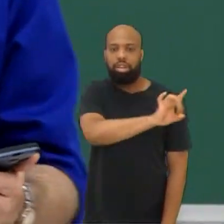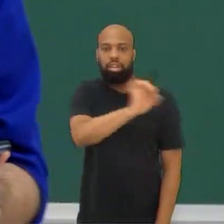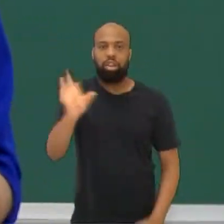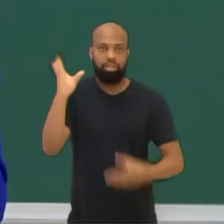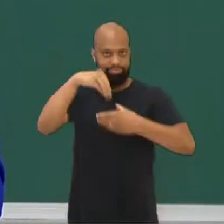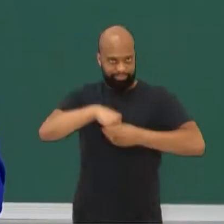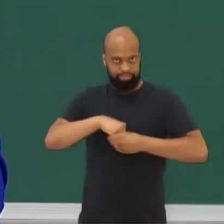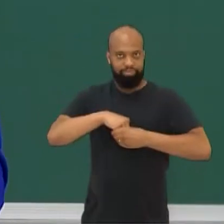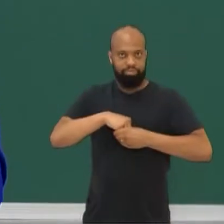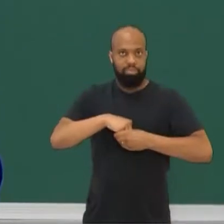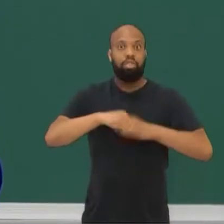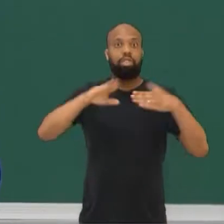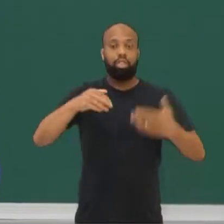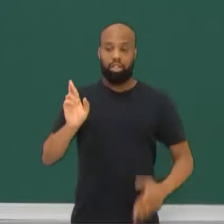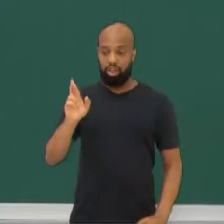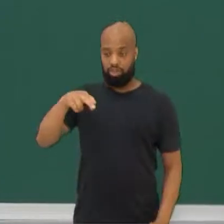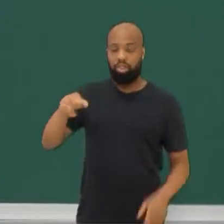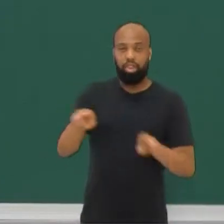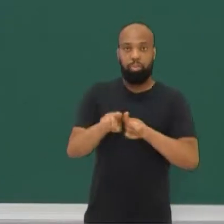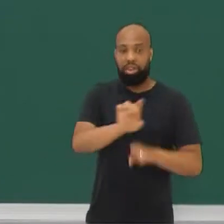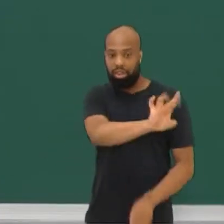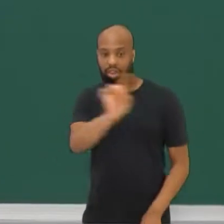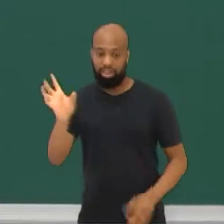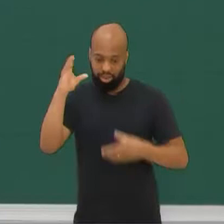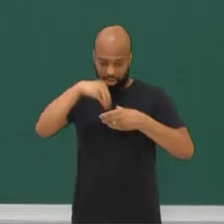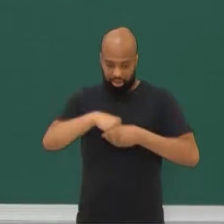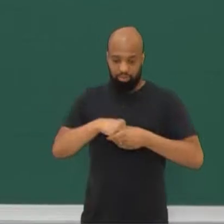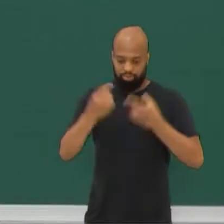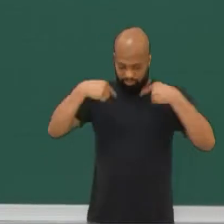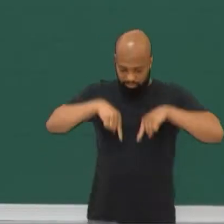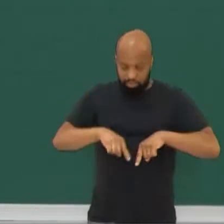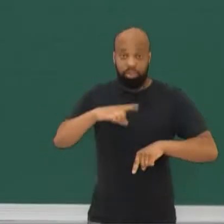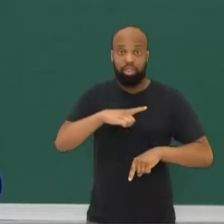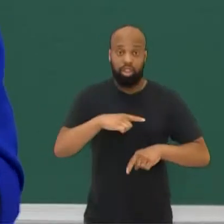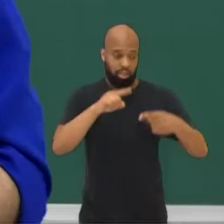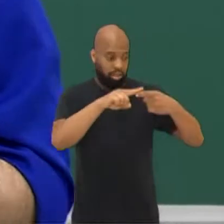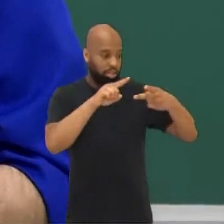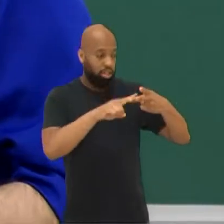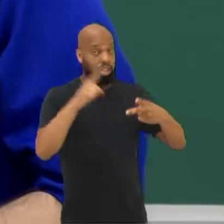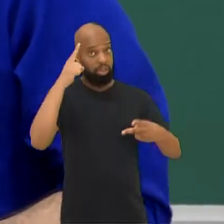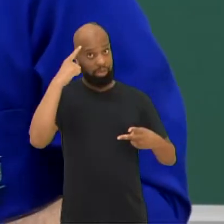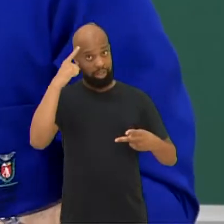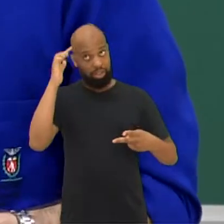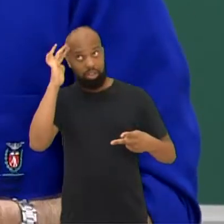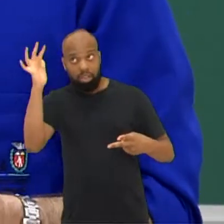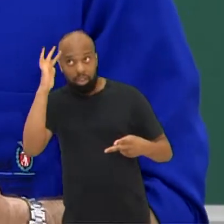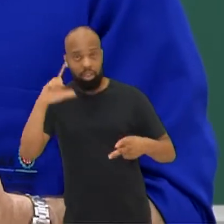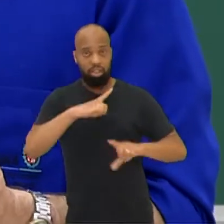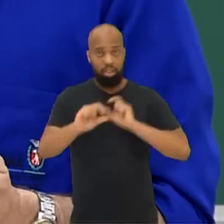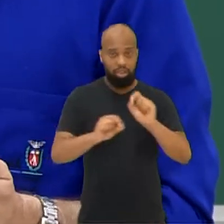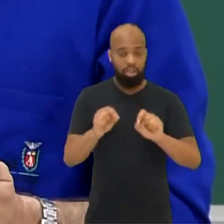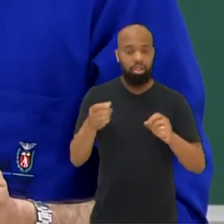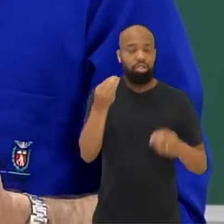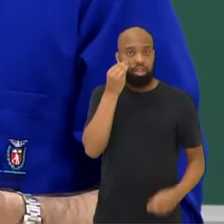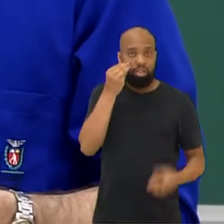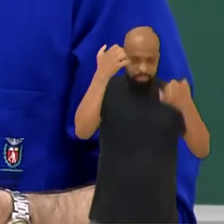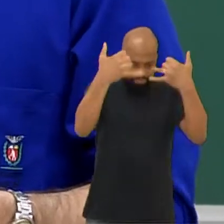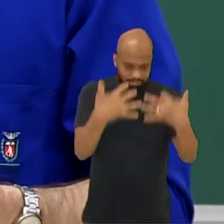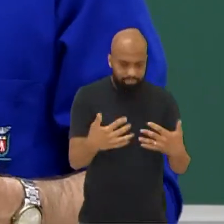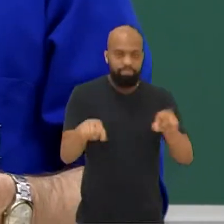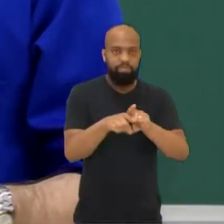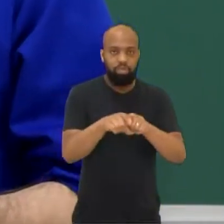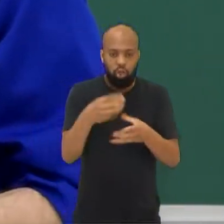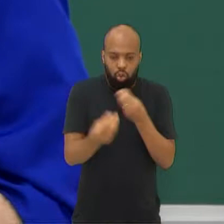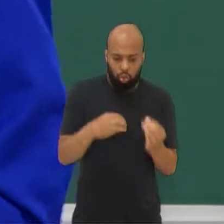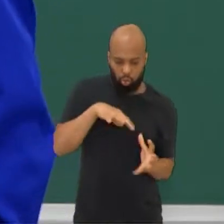professor, o racionalismo e o empirismo foram duas grandes correntes de pensamento que tentaram atribuir uma explicação